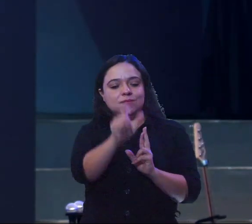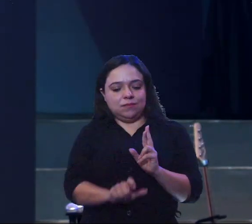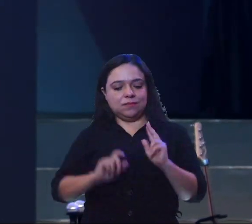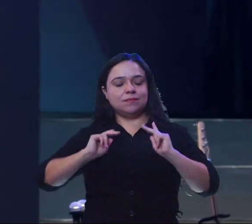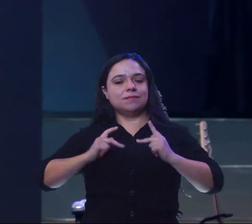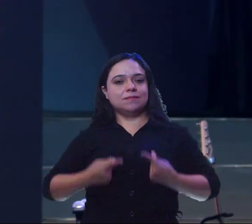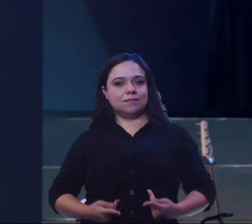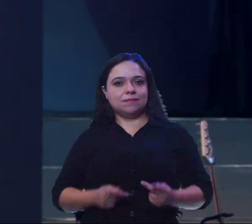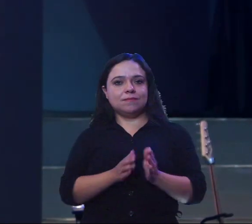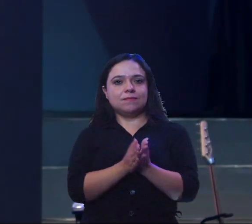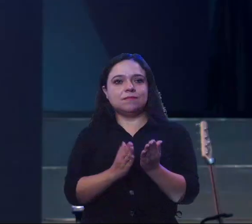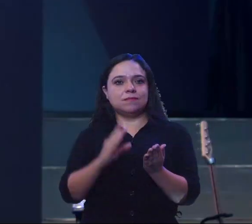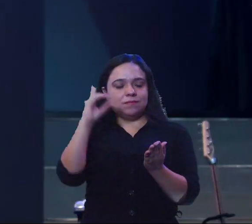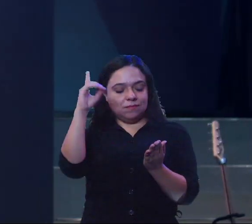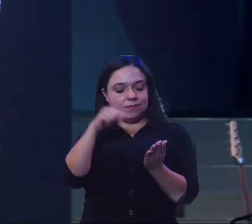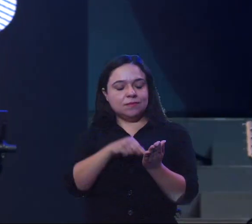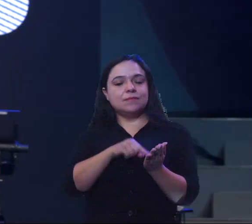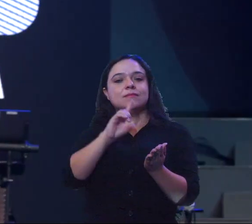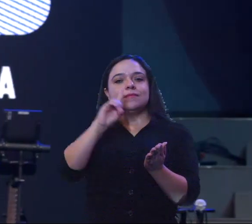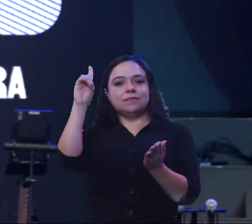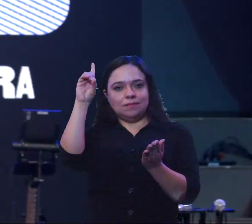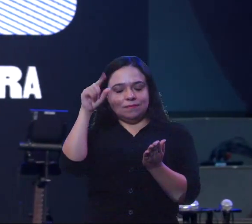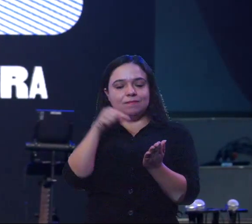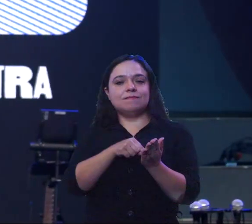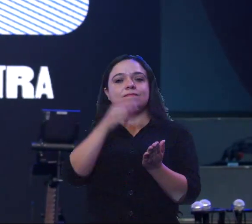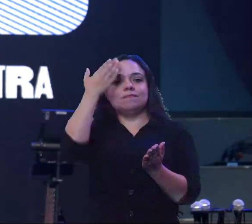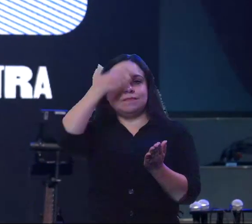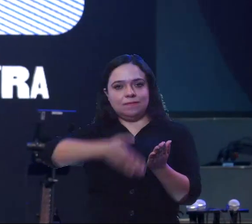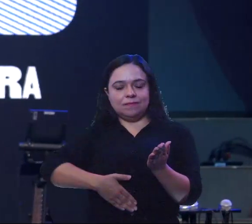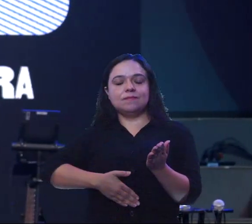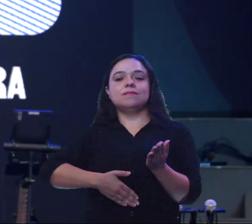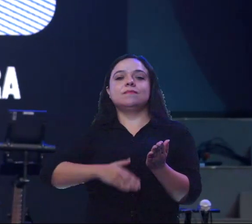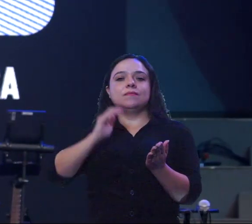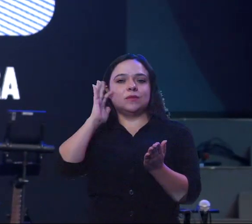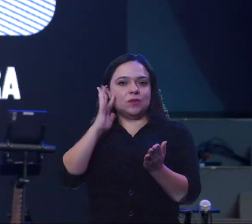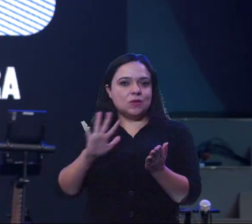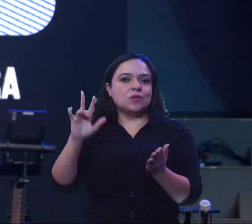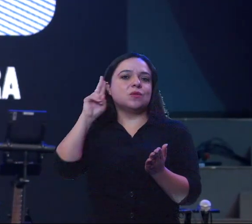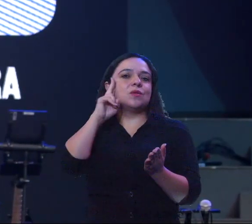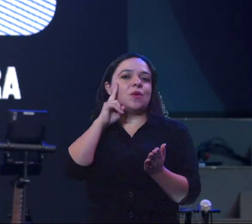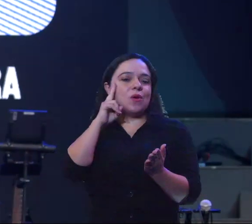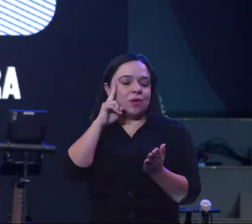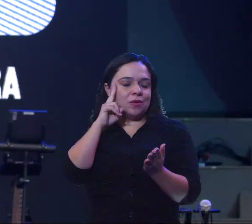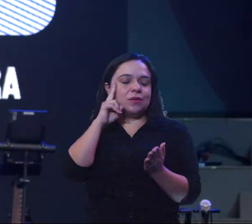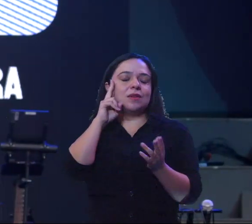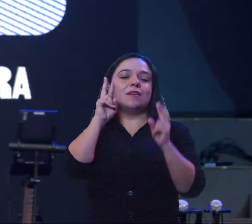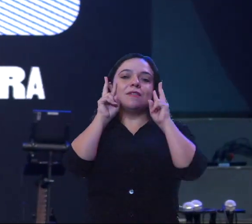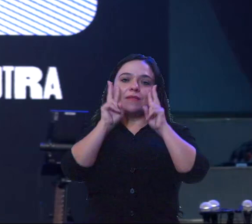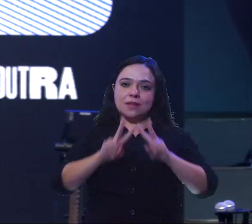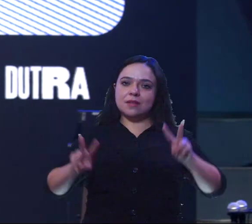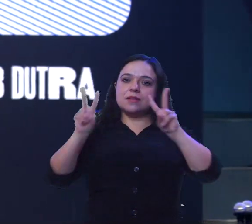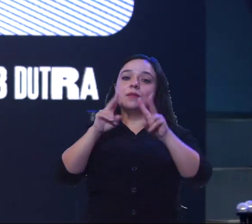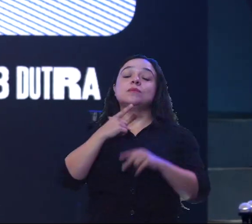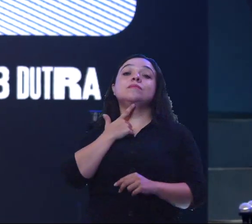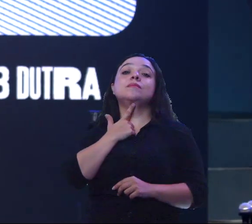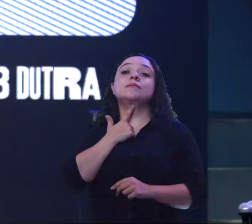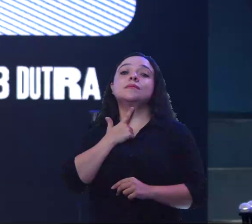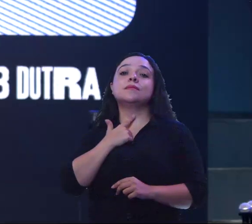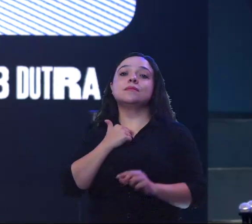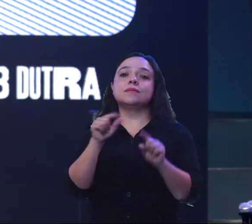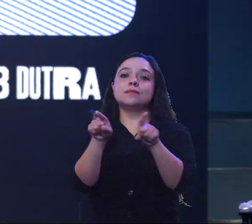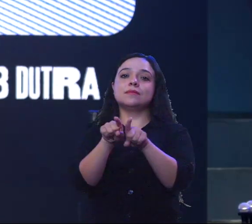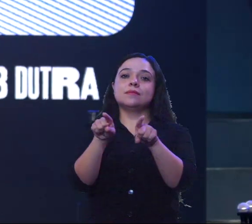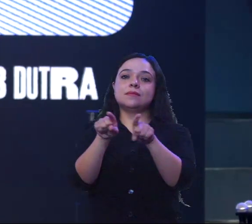que Deus sim continua se revelando, falando através de sonhos, através de visões, através de desejos colocados no